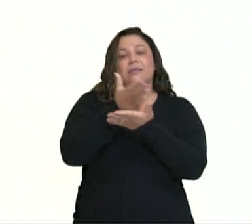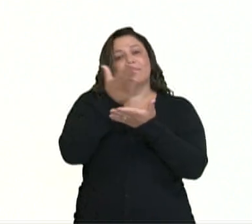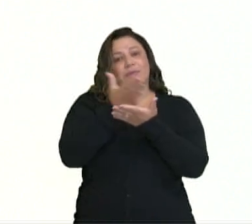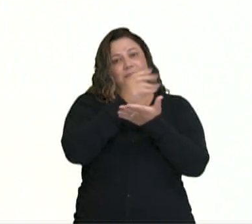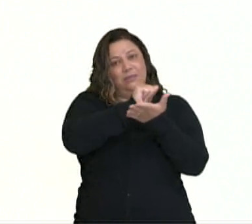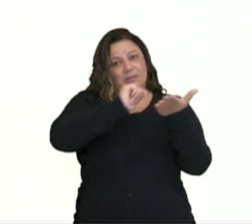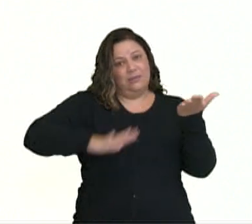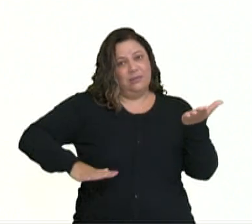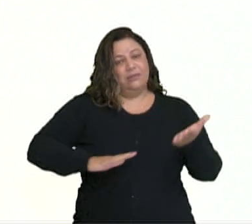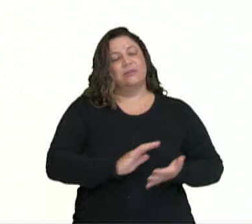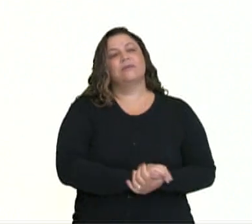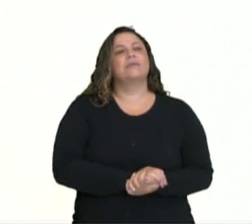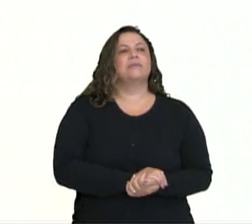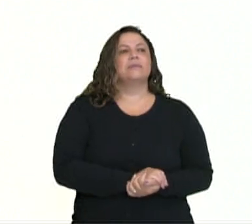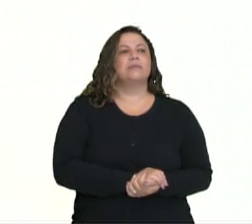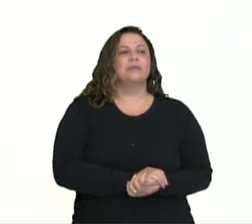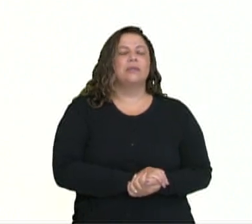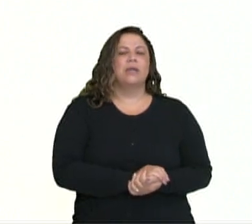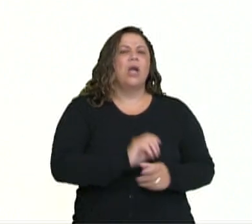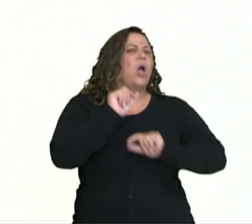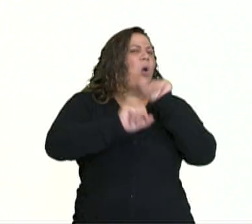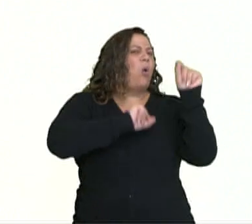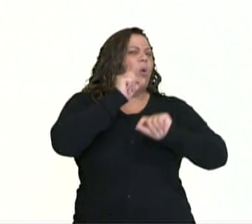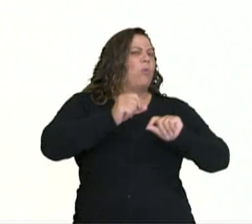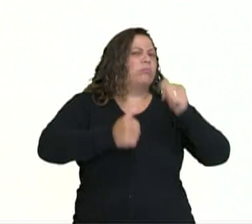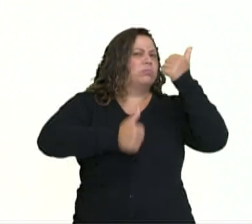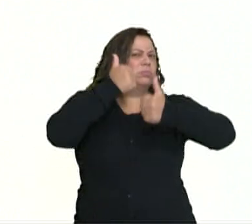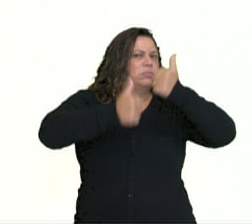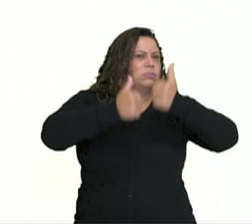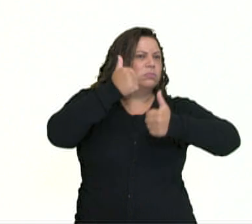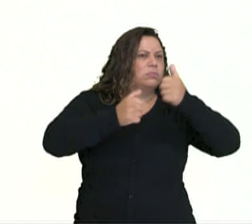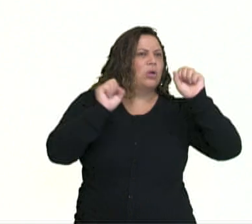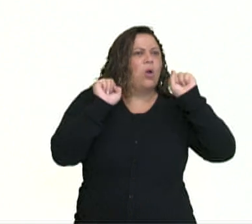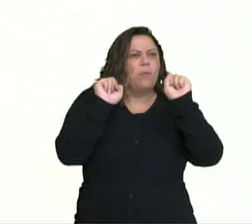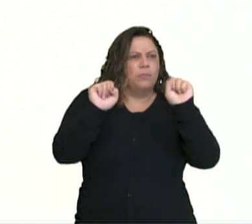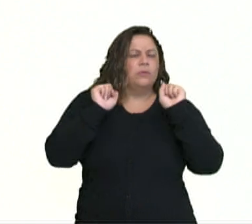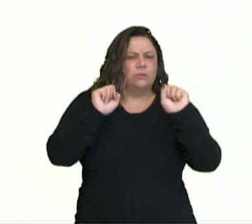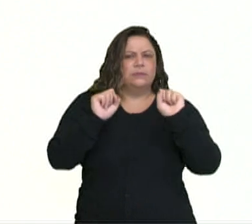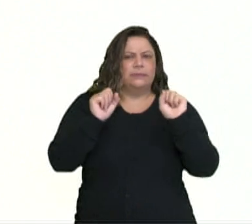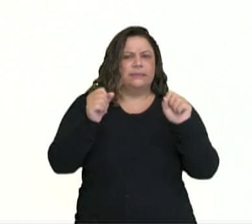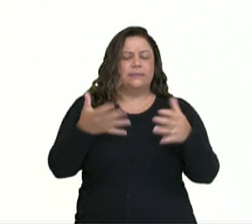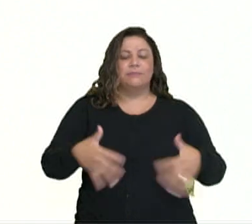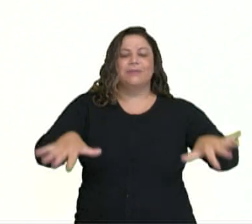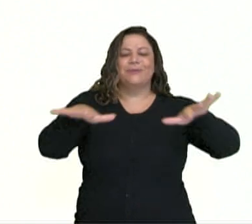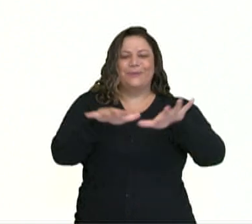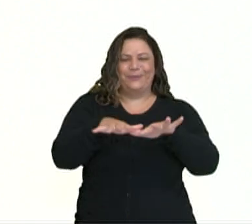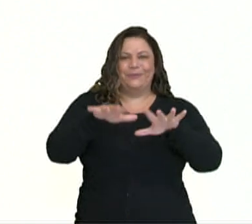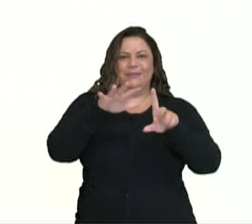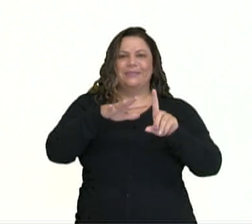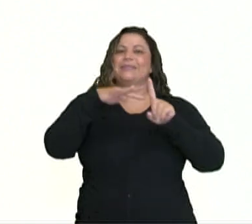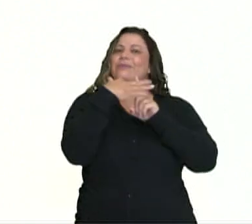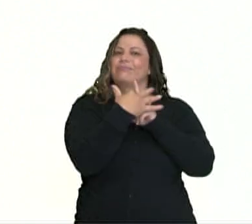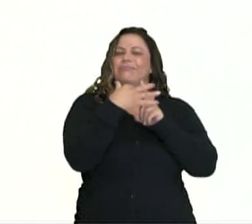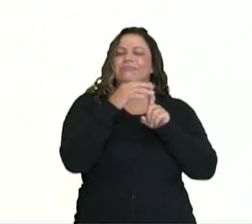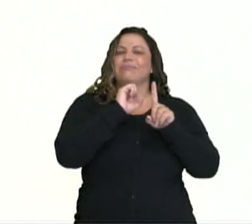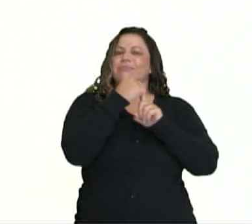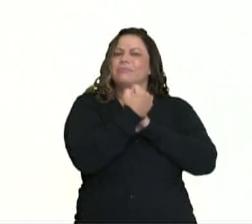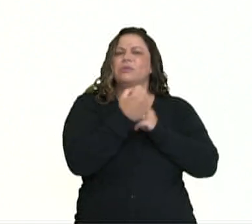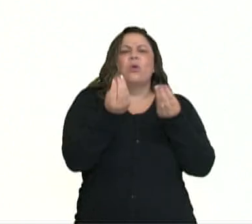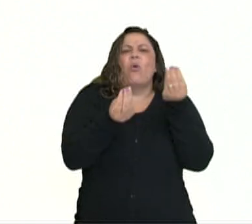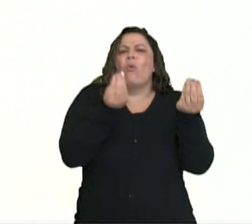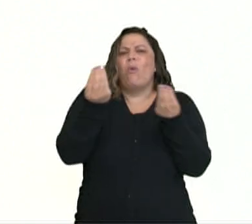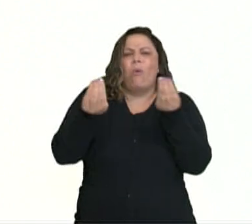atividade. Relate como o esporte pode ser instrumento de inclusão social. Pense